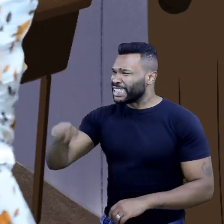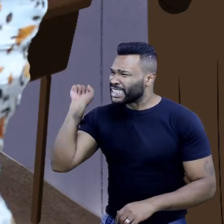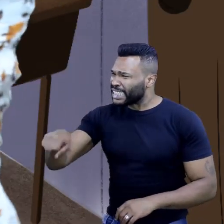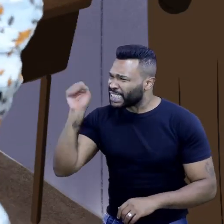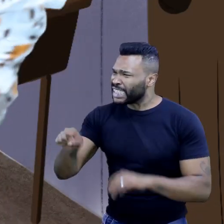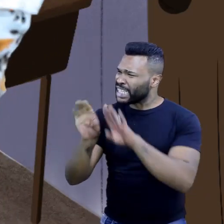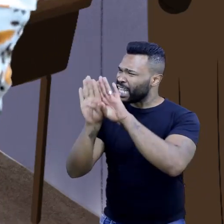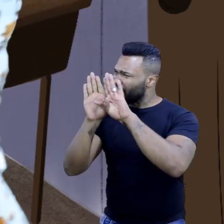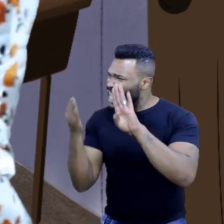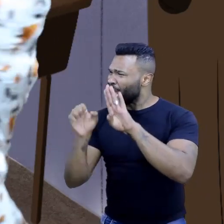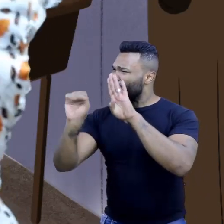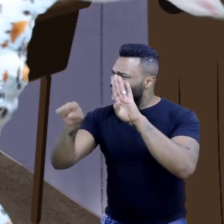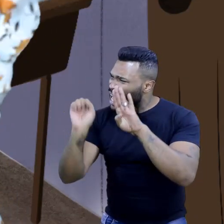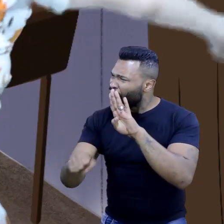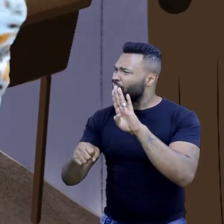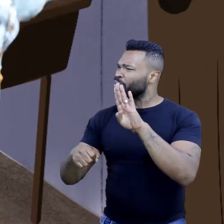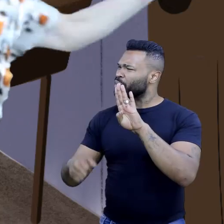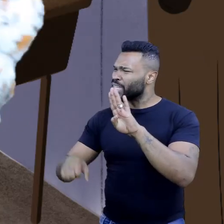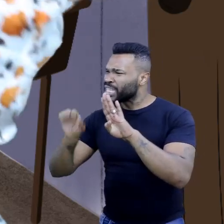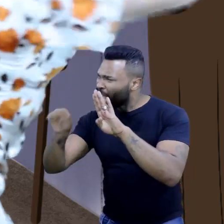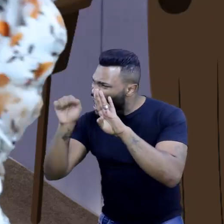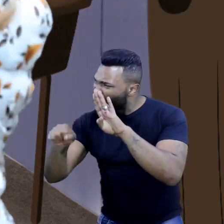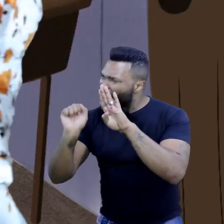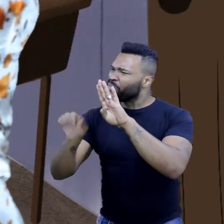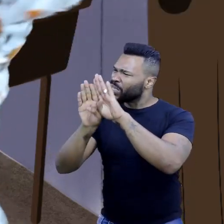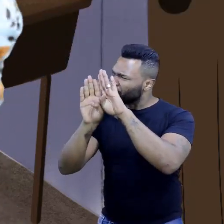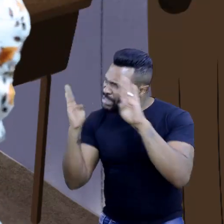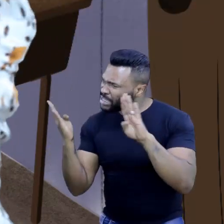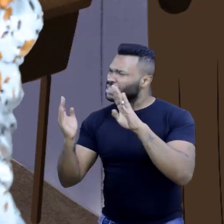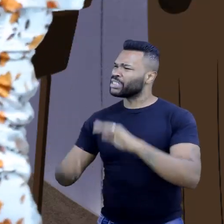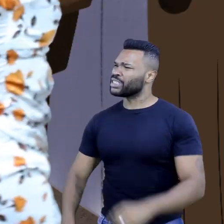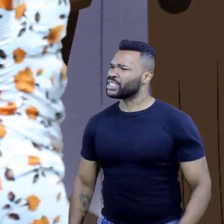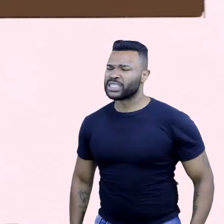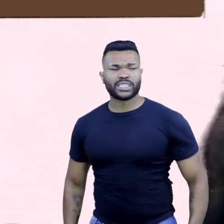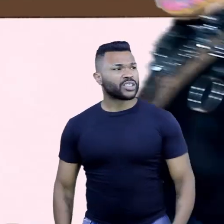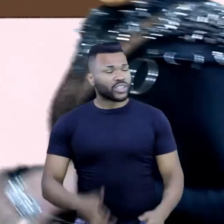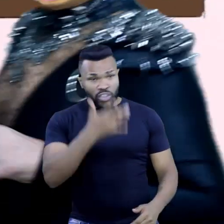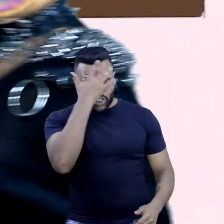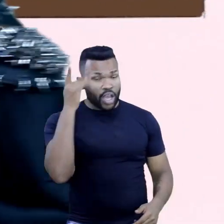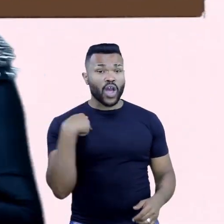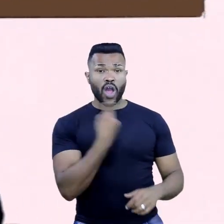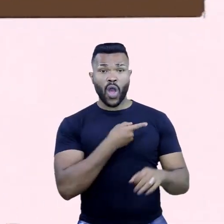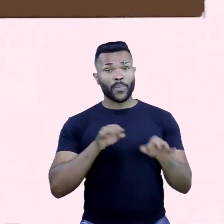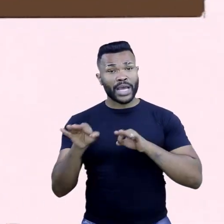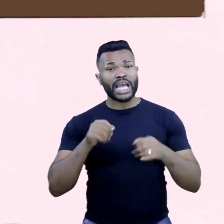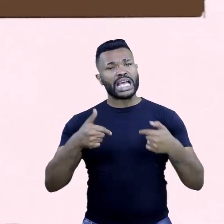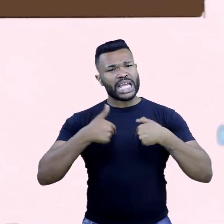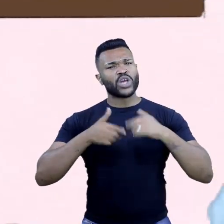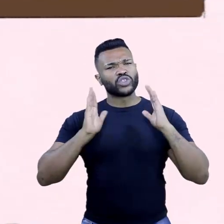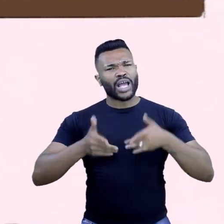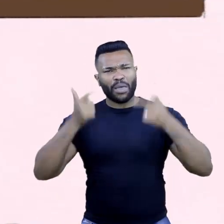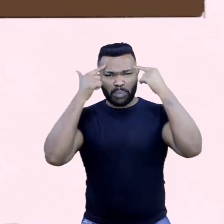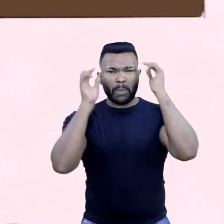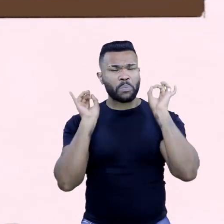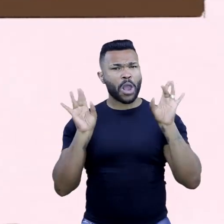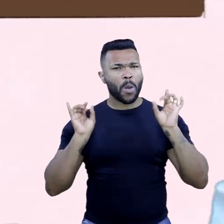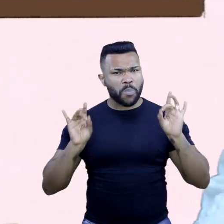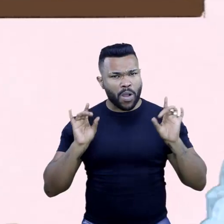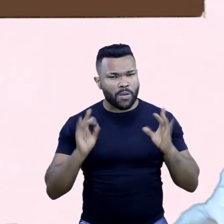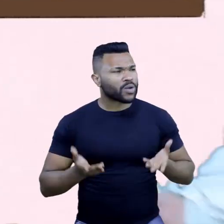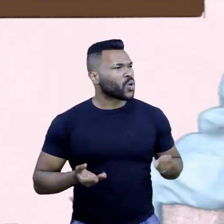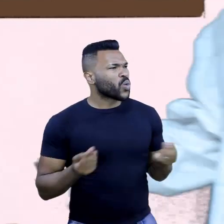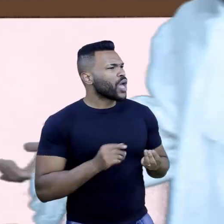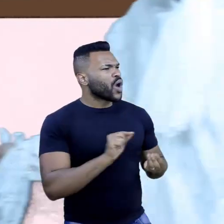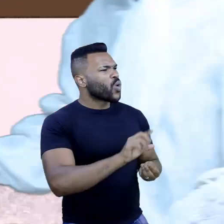Abre! Abre essa porta, sua desgraçada! Abre! Gente, vamos agilizar que eu tô morta de dor de